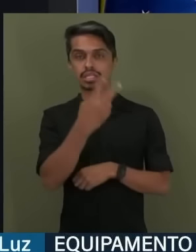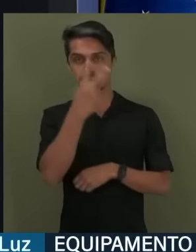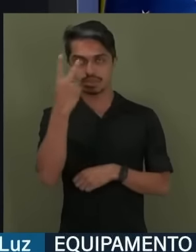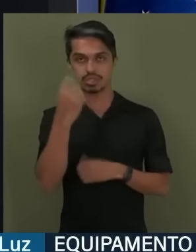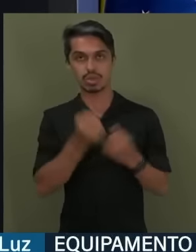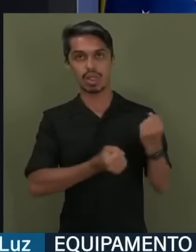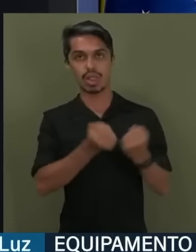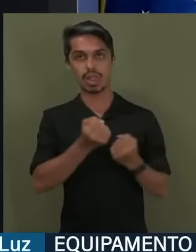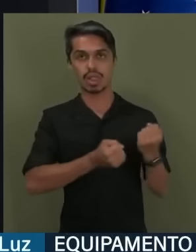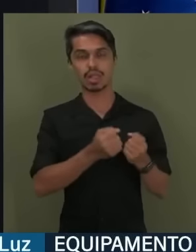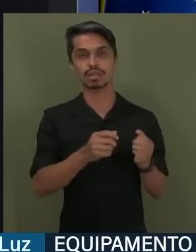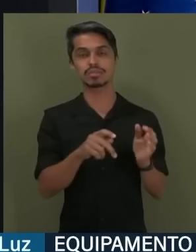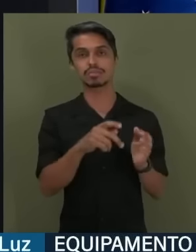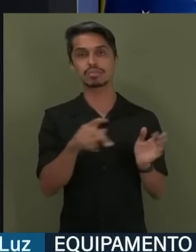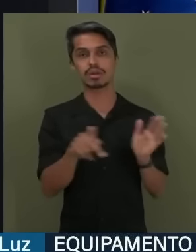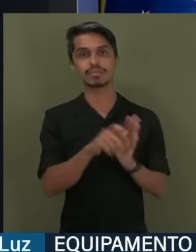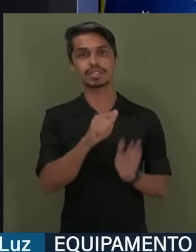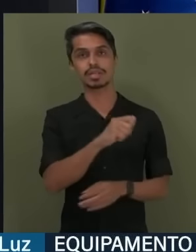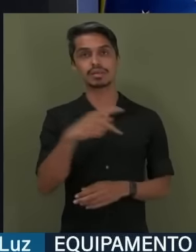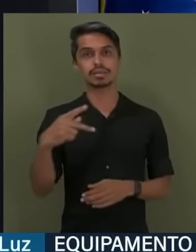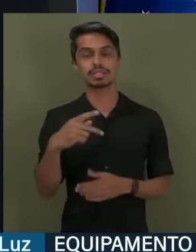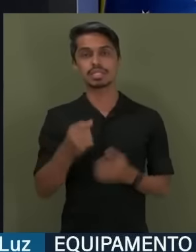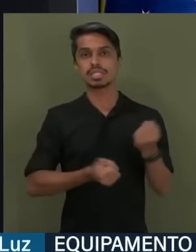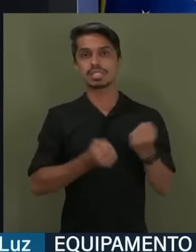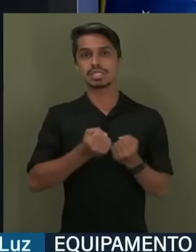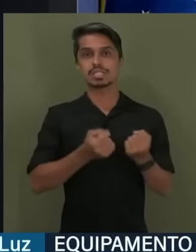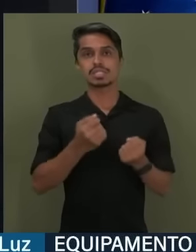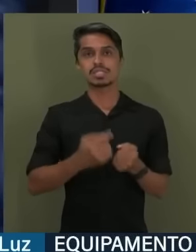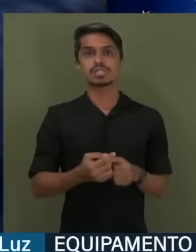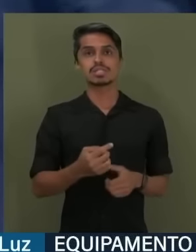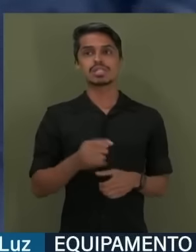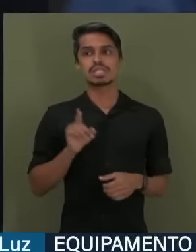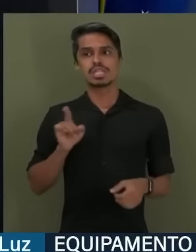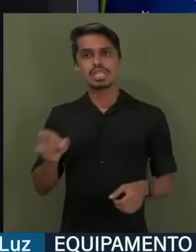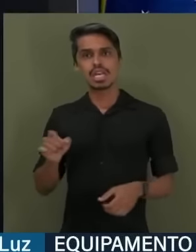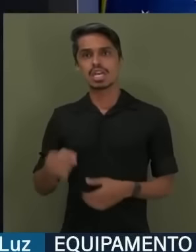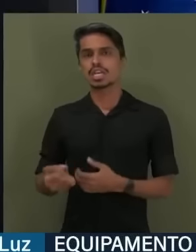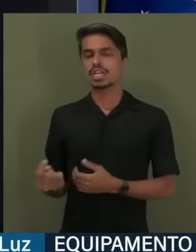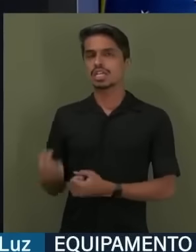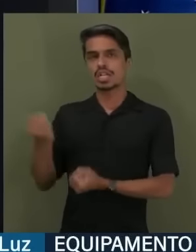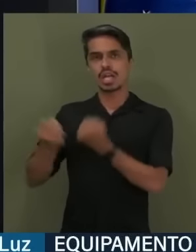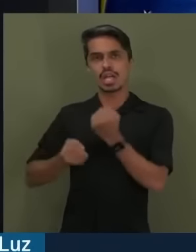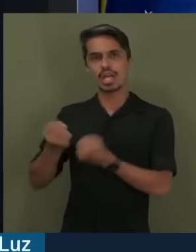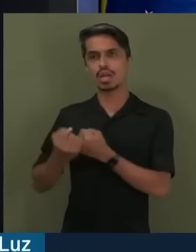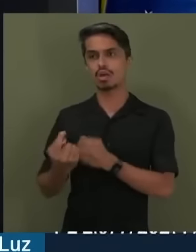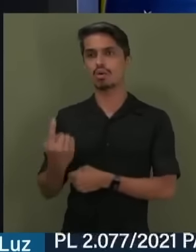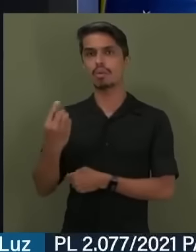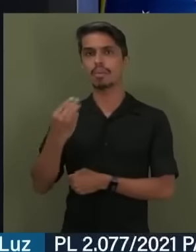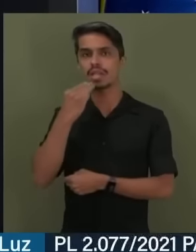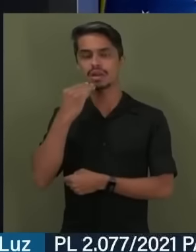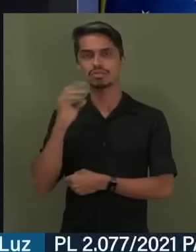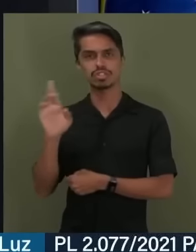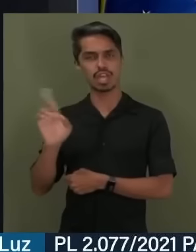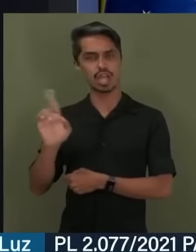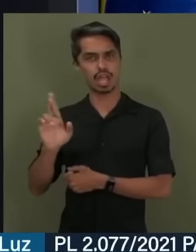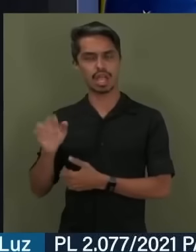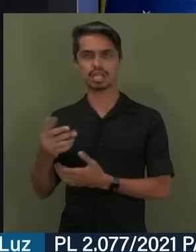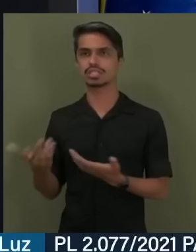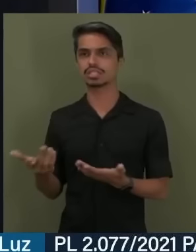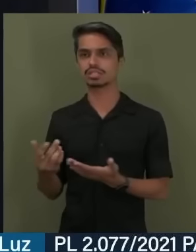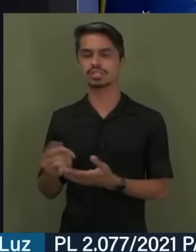E esse motorista conduzindo um veículo de mais de R$1 milhão? Ou é essa